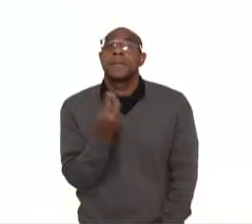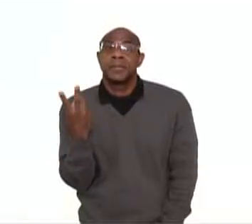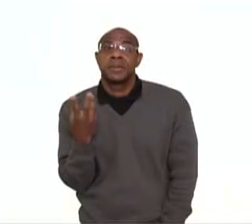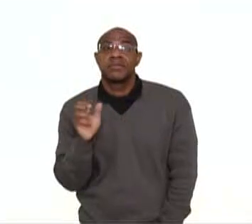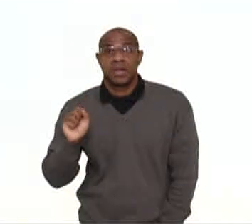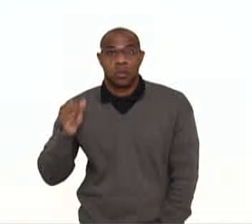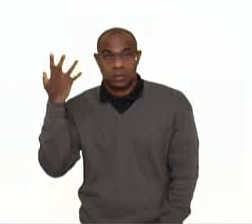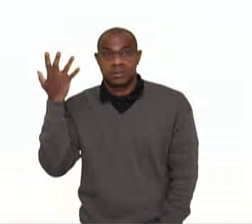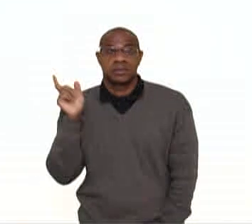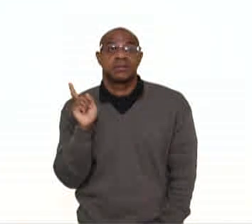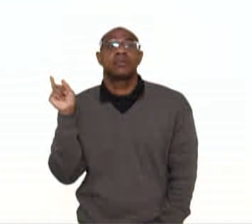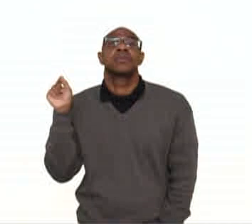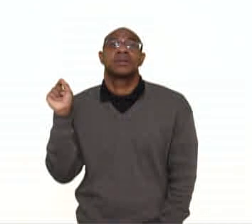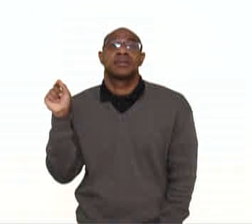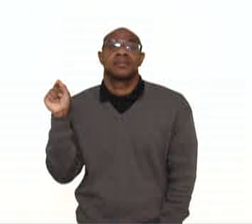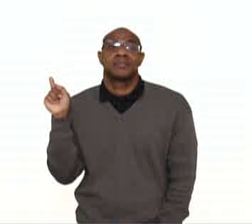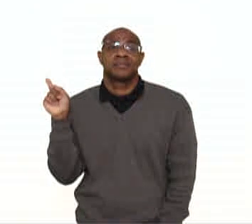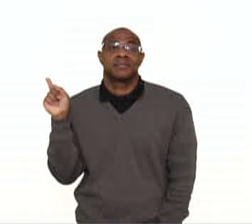mesma, ó.